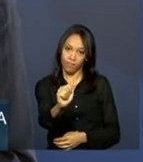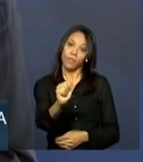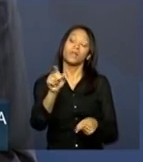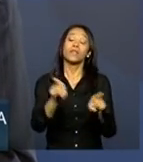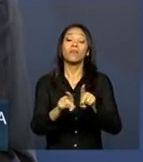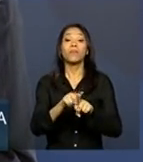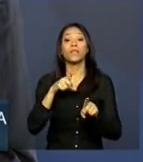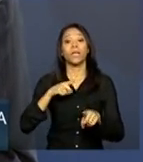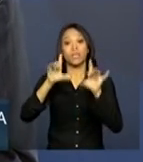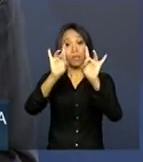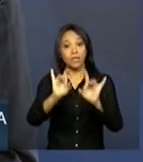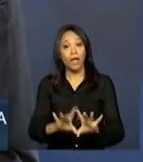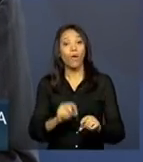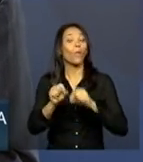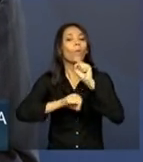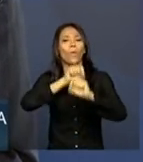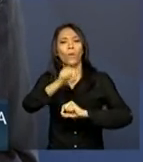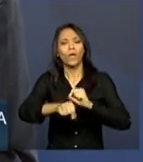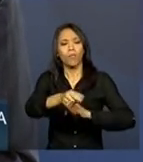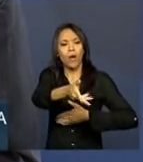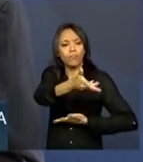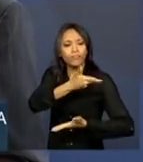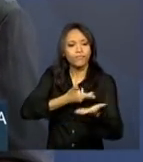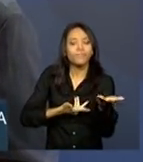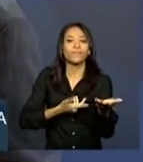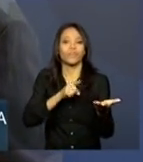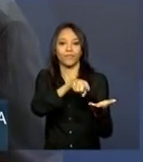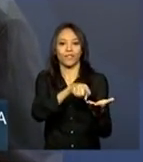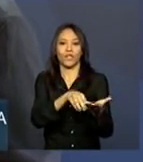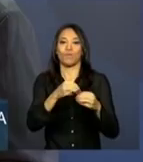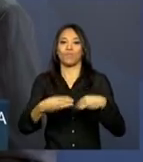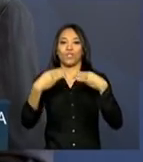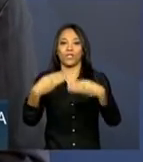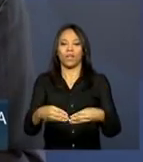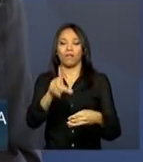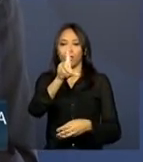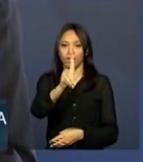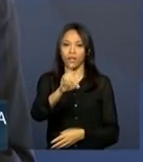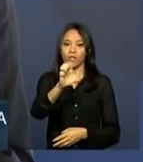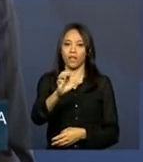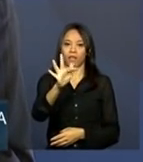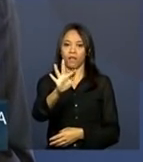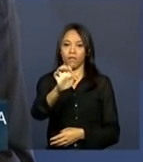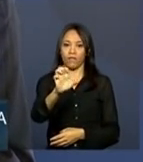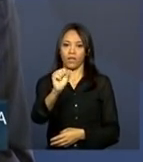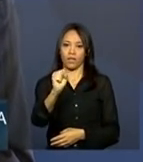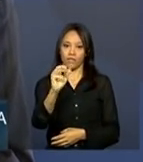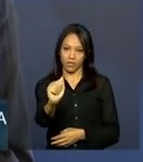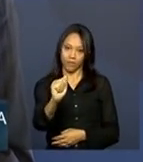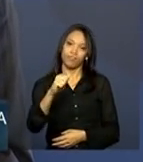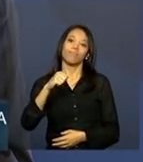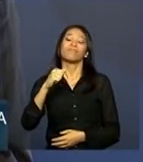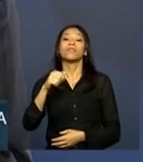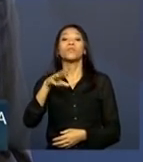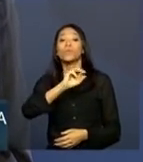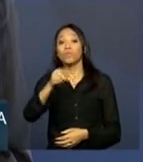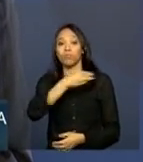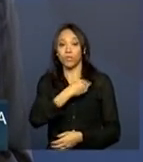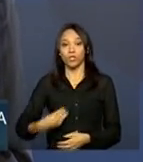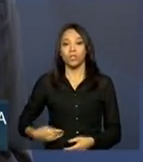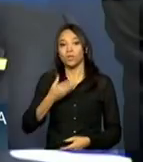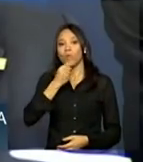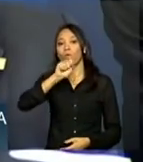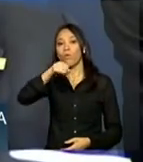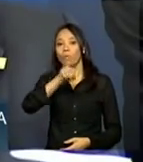especial ao relacionamento que houve com o ministério da defesa e com o Ministro Celso amurim em que Pese as circunstâncias